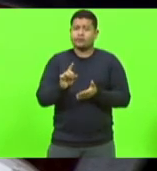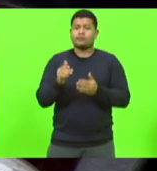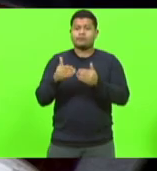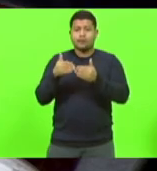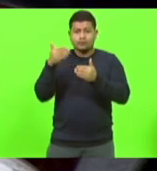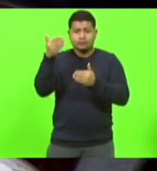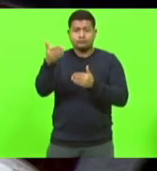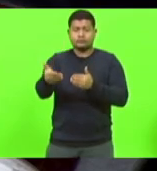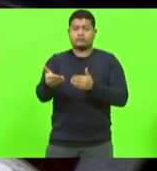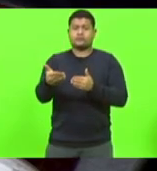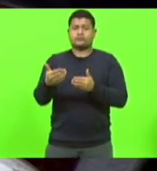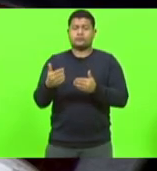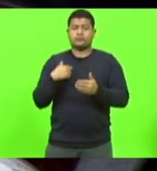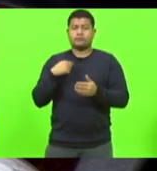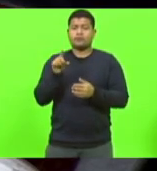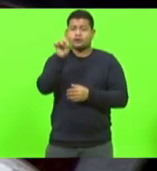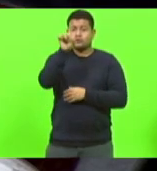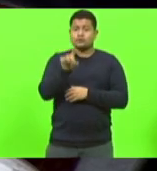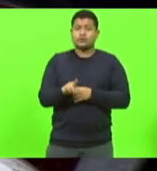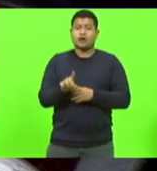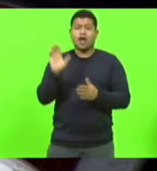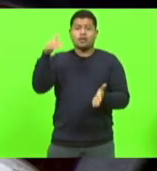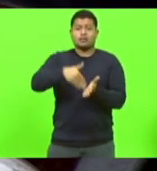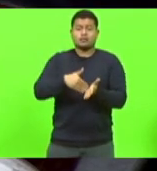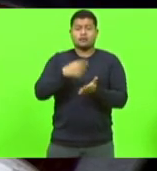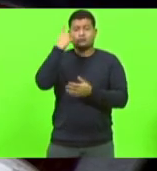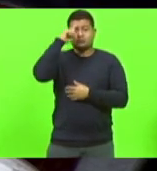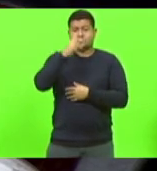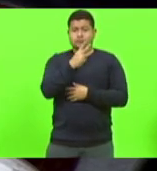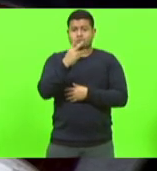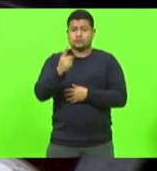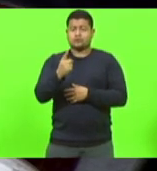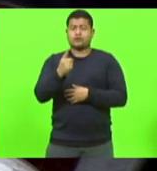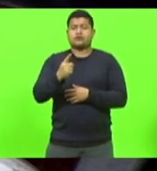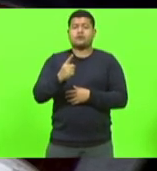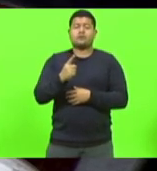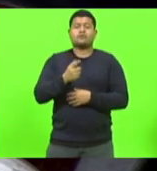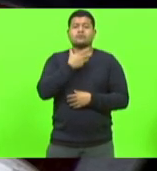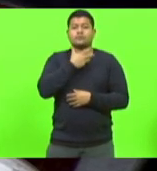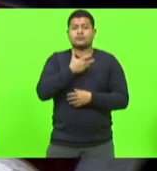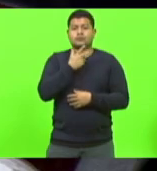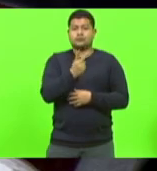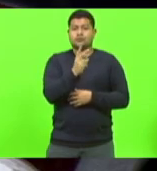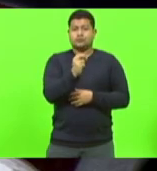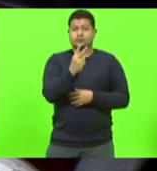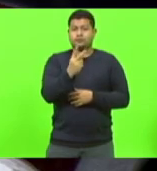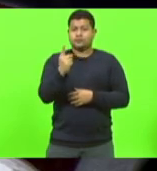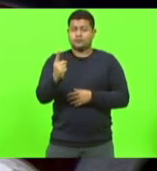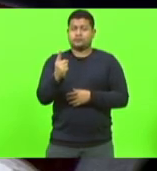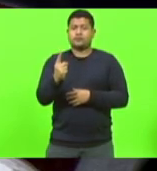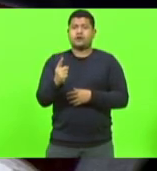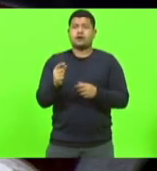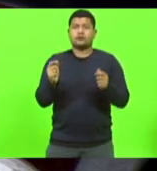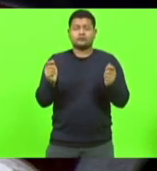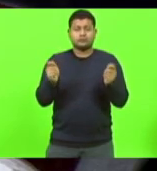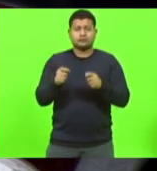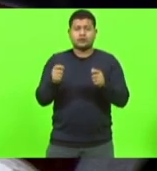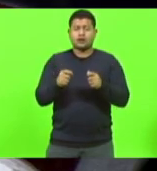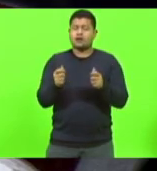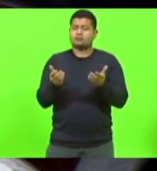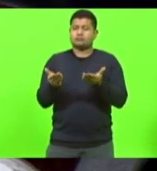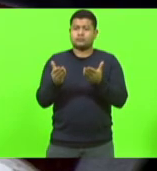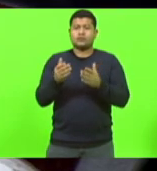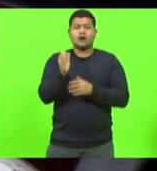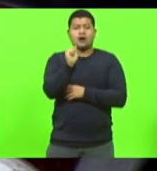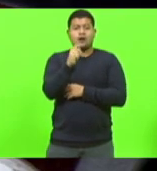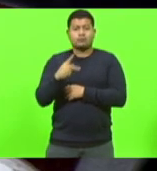que ele adquiriu de aposentadoria até o dia Trinta e Um de dezembro de 2021 ele poderá se aposentar dali a três